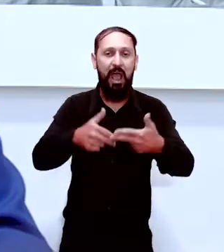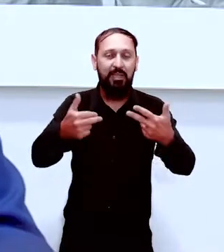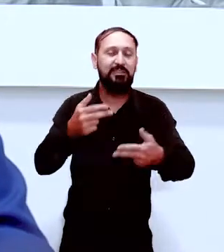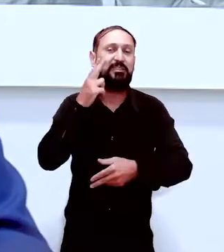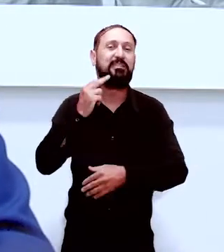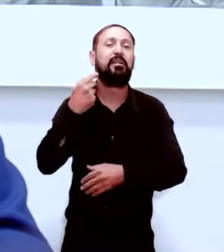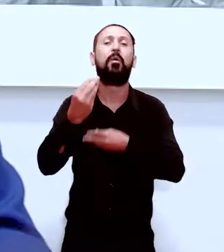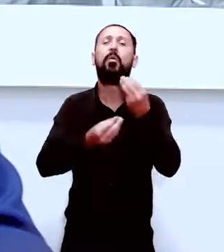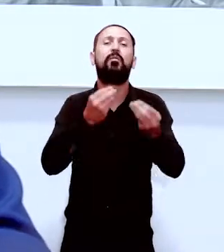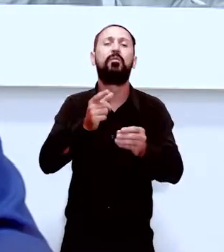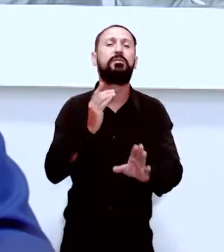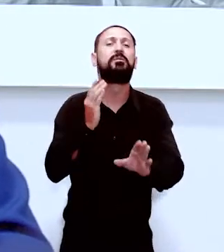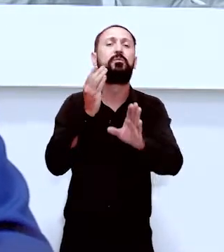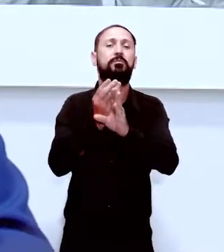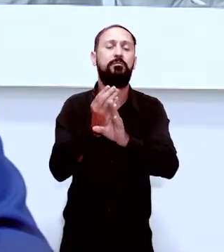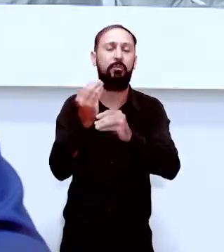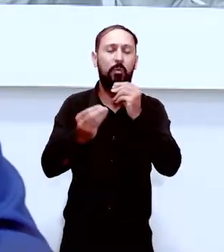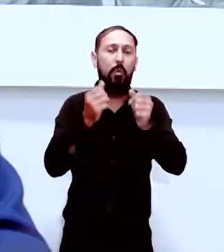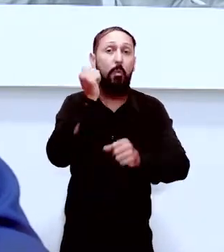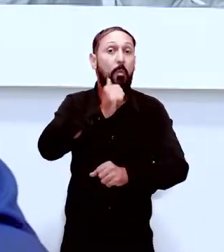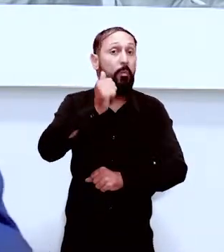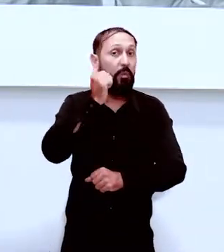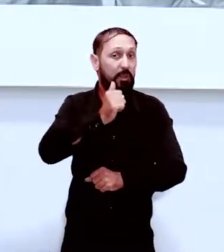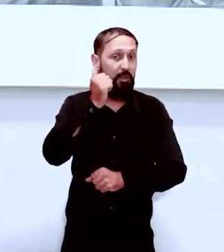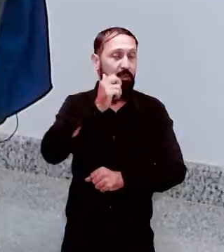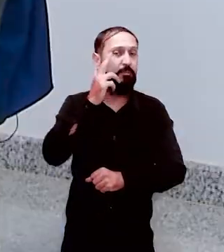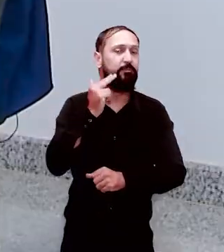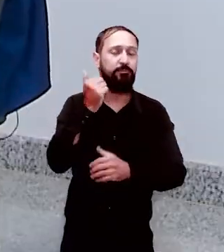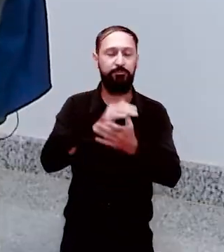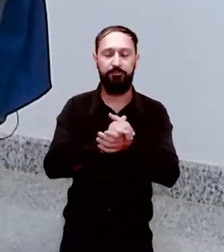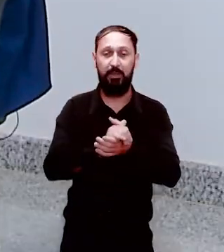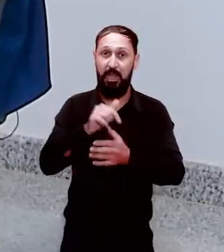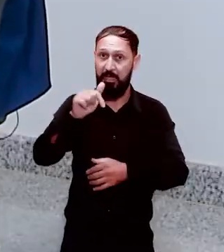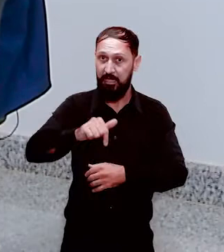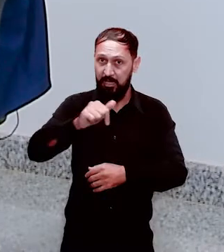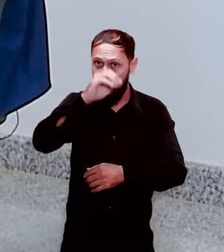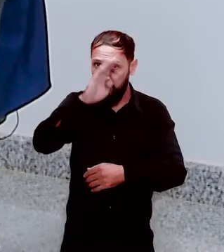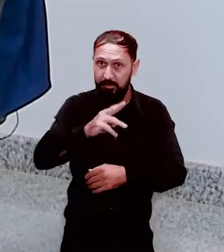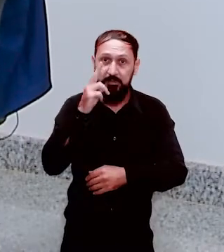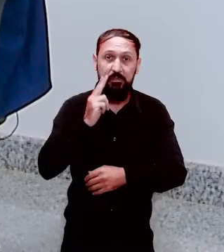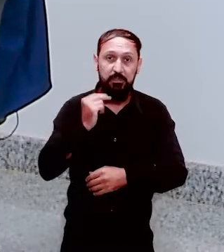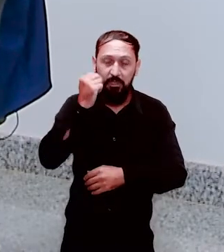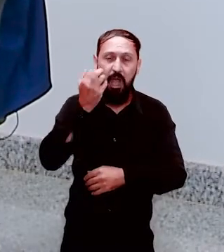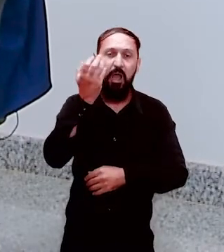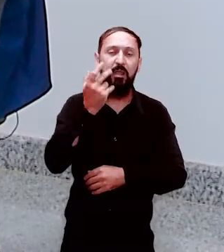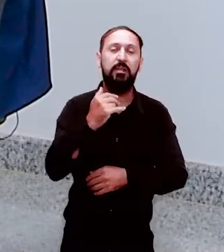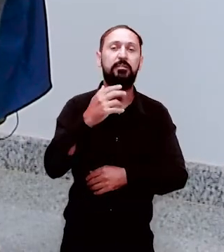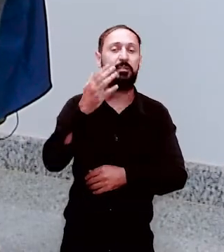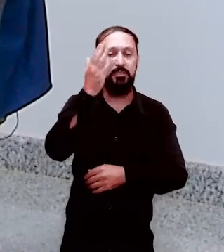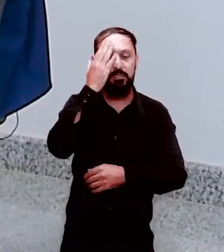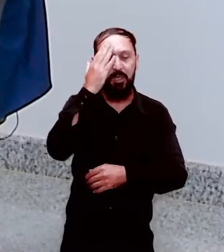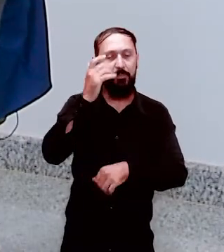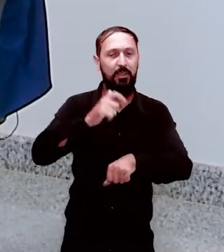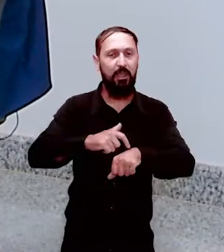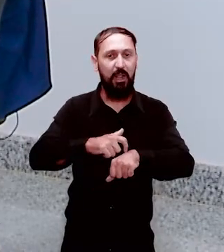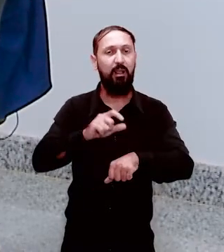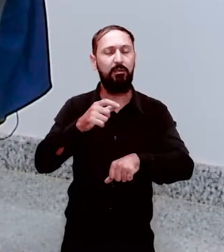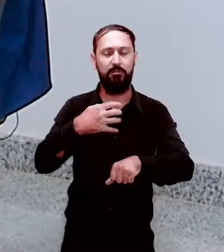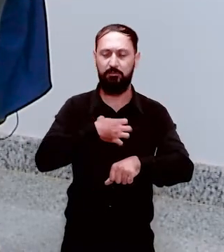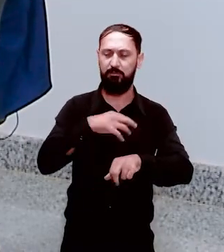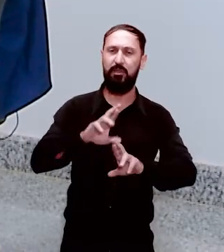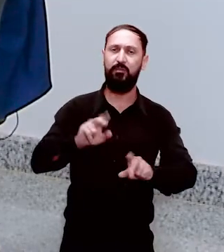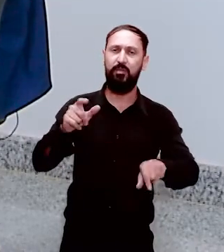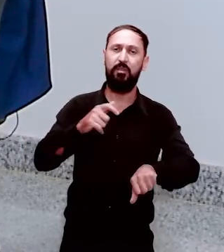raça negra. Como é que foi essa tua descoberta como mulher negra? Bom, ser negro no Brasil, a criança descobre que